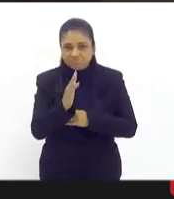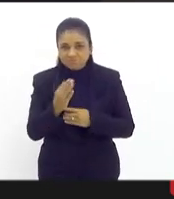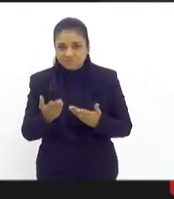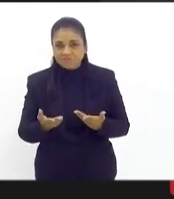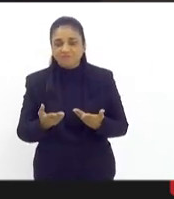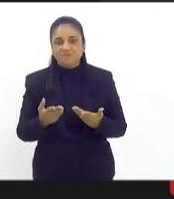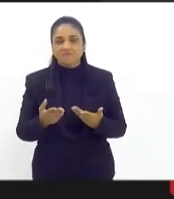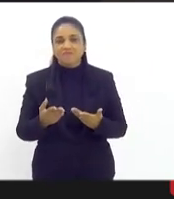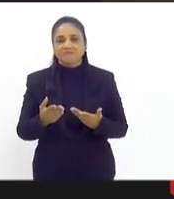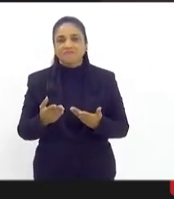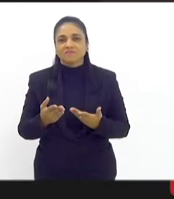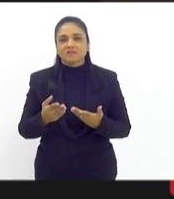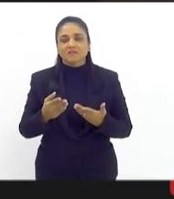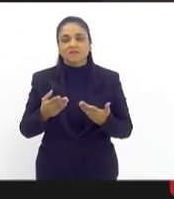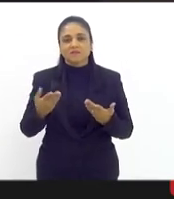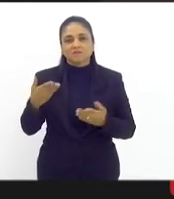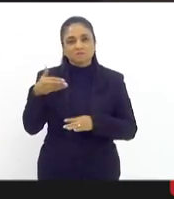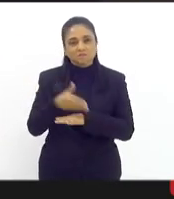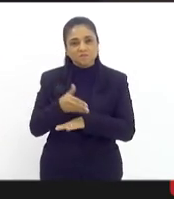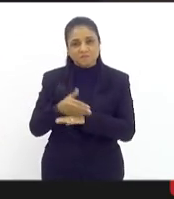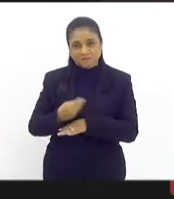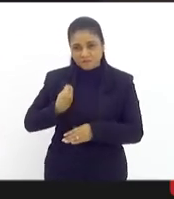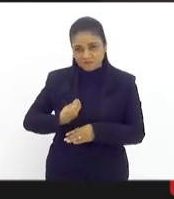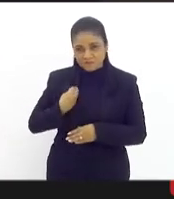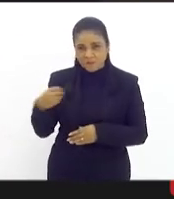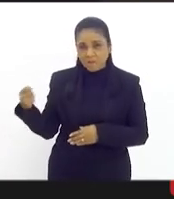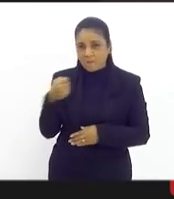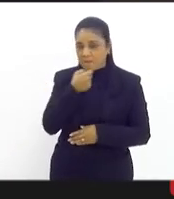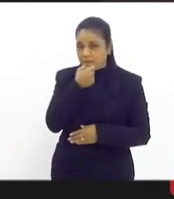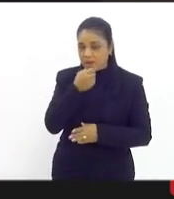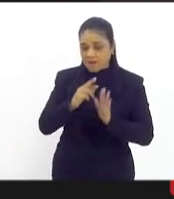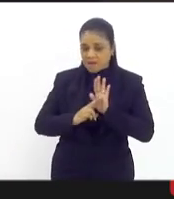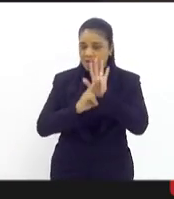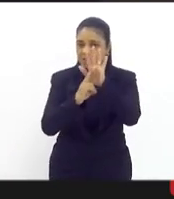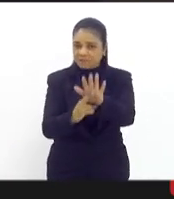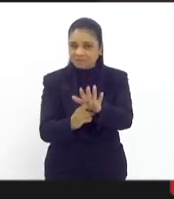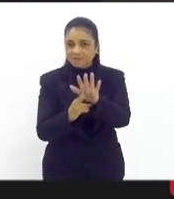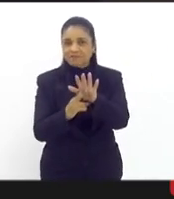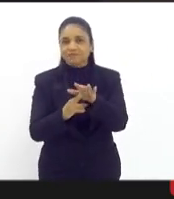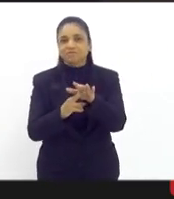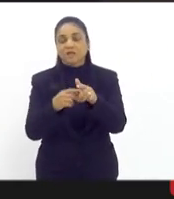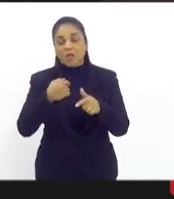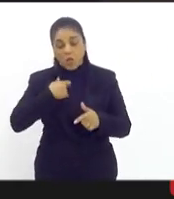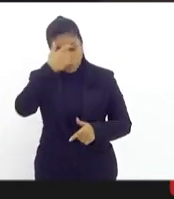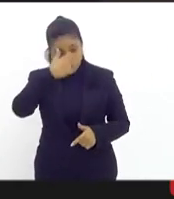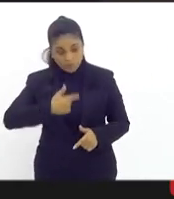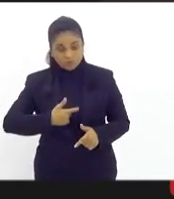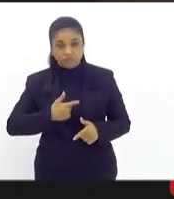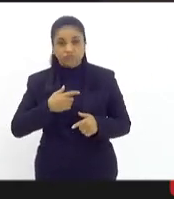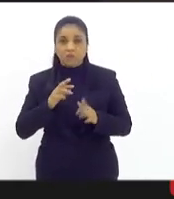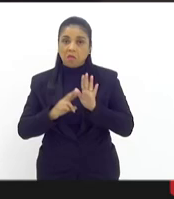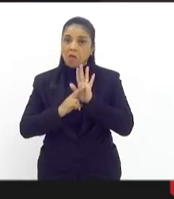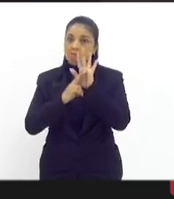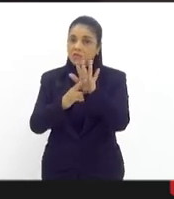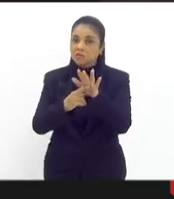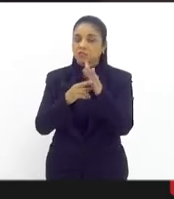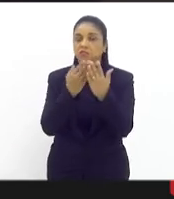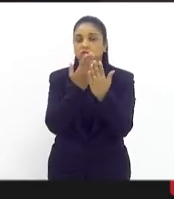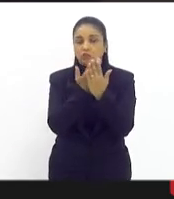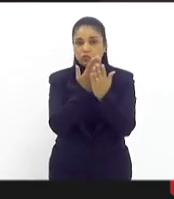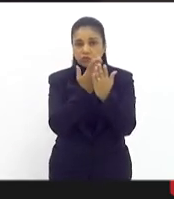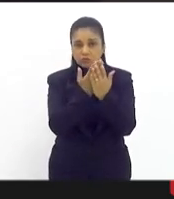com, aqui presentes, podendo fazer suas falas, fazer suas apresentações. Eu, enquanto representante dos estudantes, enquanto uma entidade